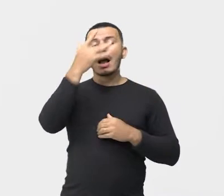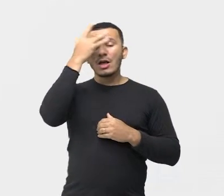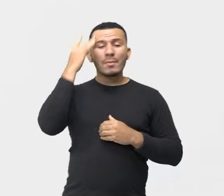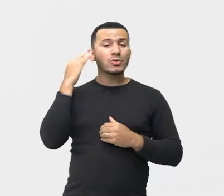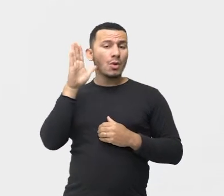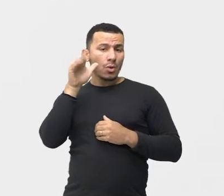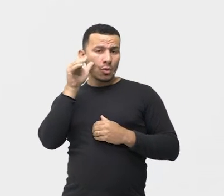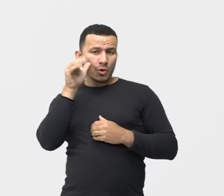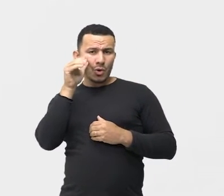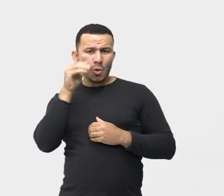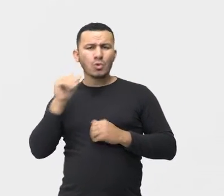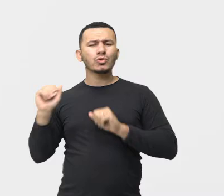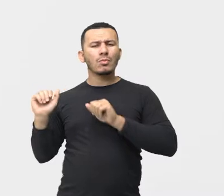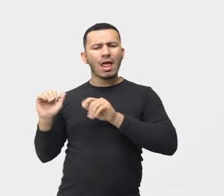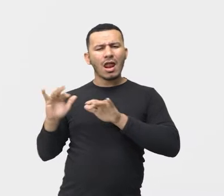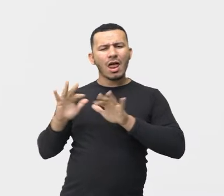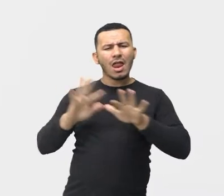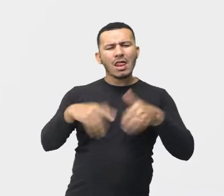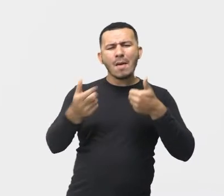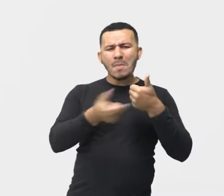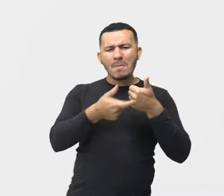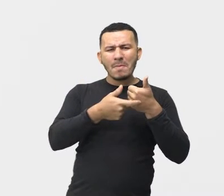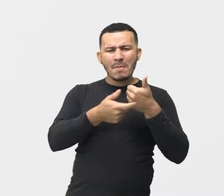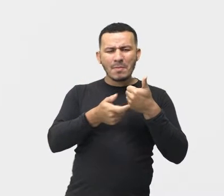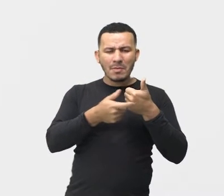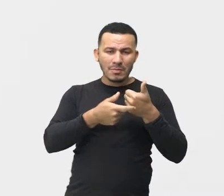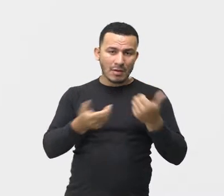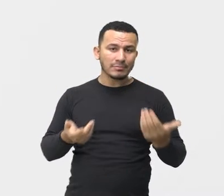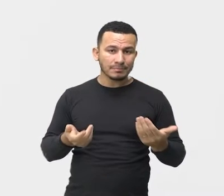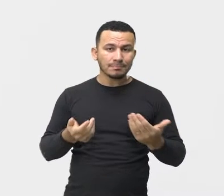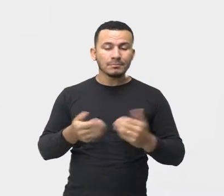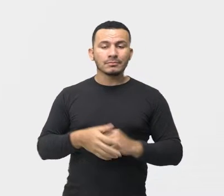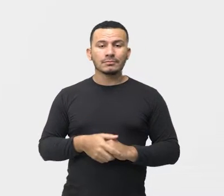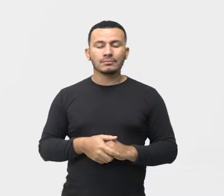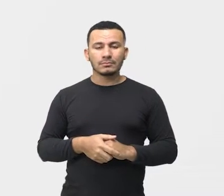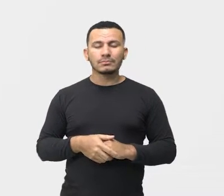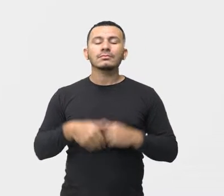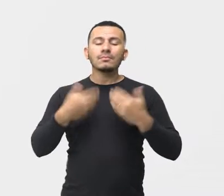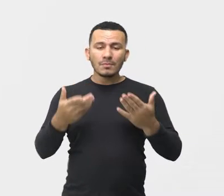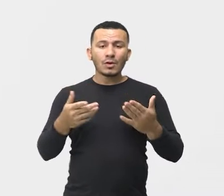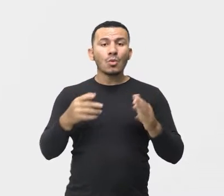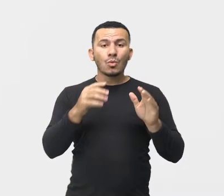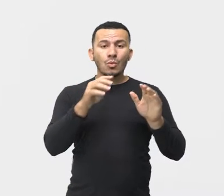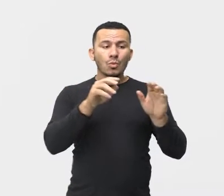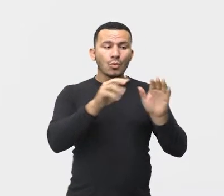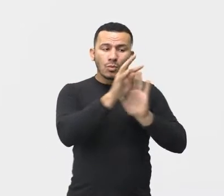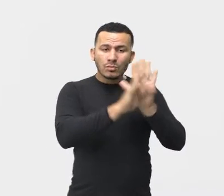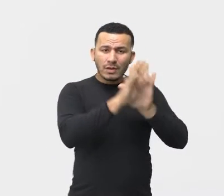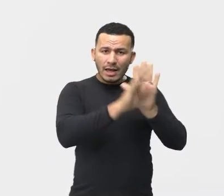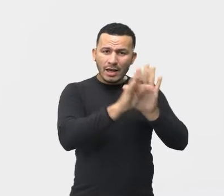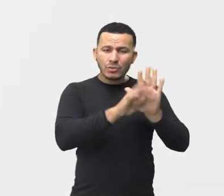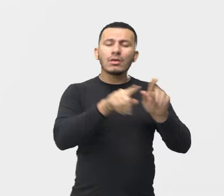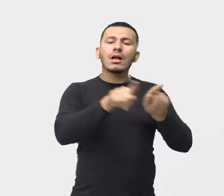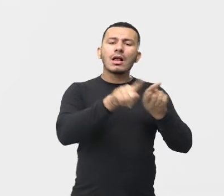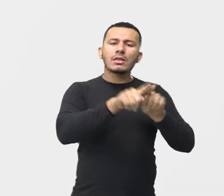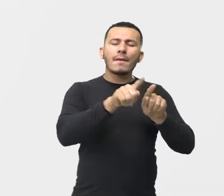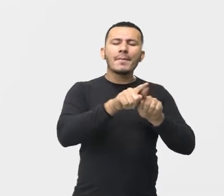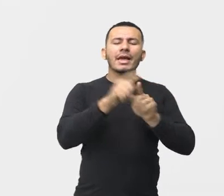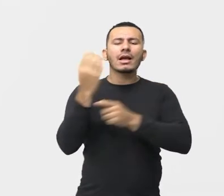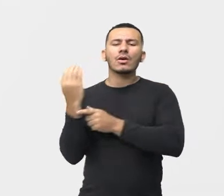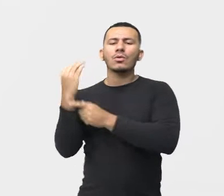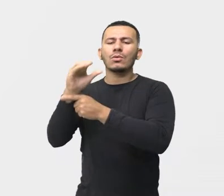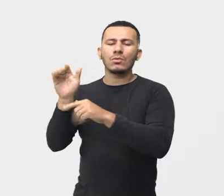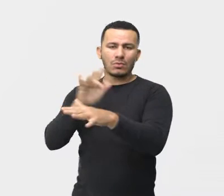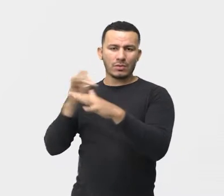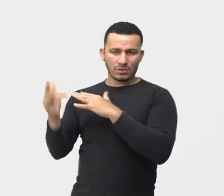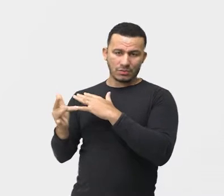seu site, para ter mais leitores e assim por diante. Então, esse mesmo texto foi também publicado